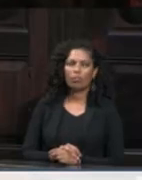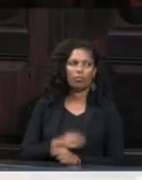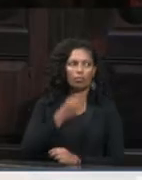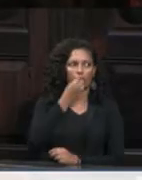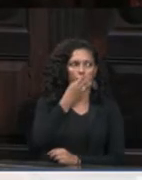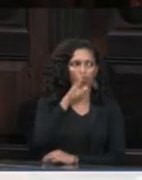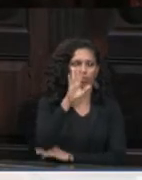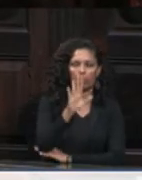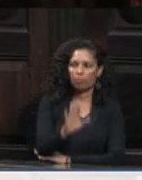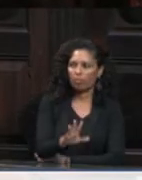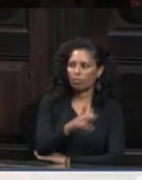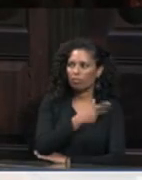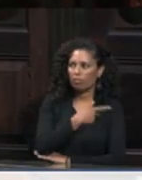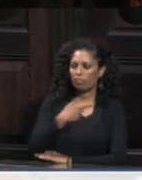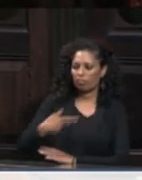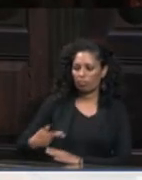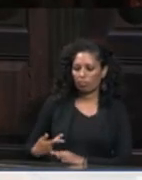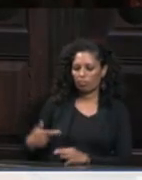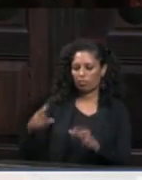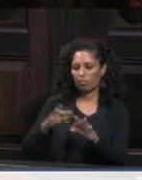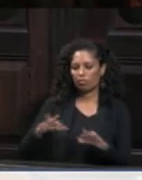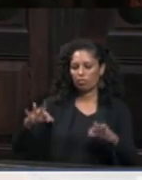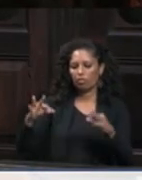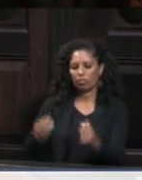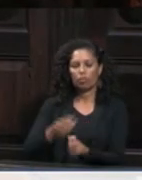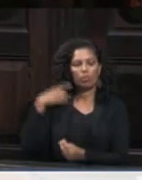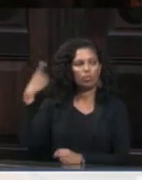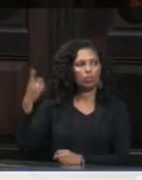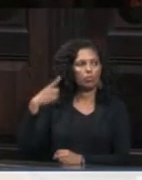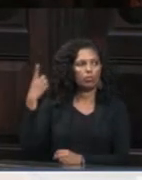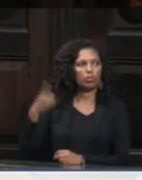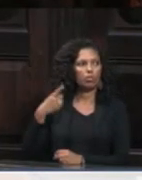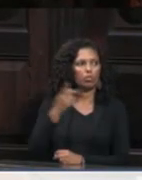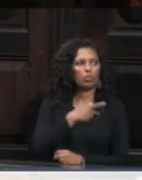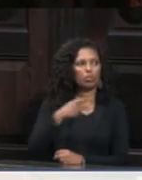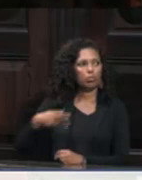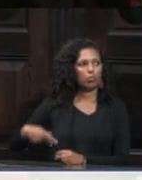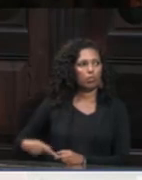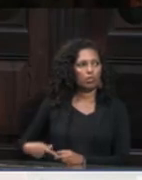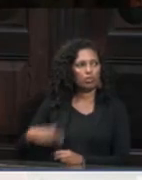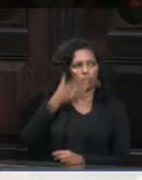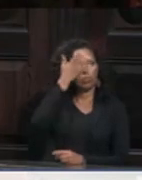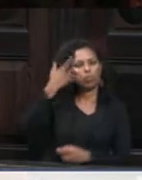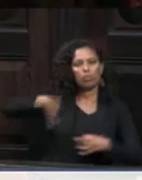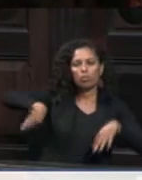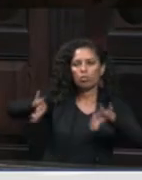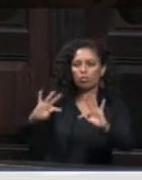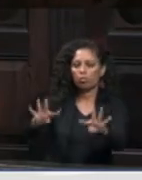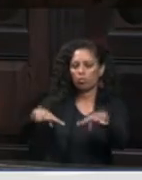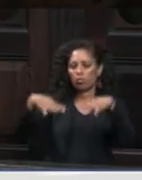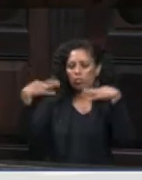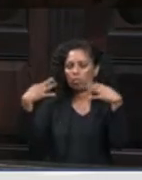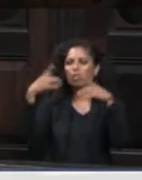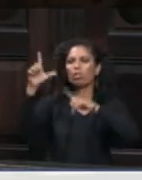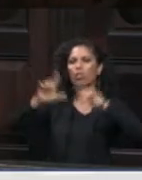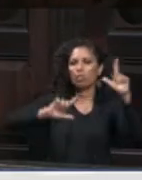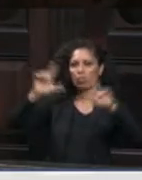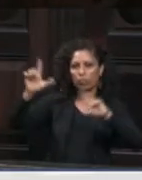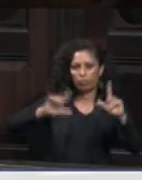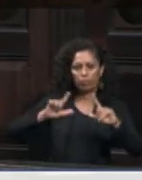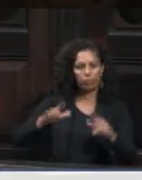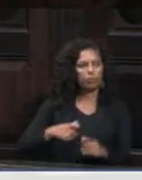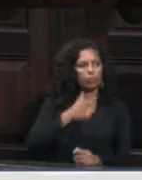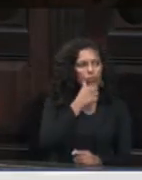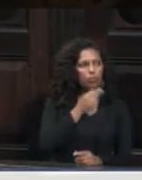Boa tarde, presidente, nobres colegas parlamentares, público presente e quem nos assiste através da TV Alerj.